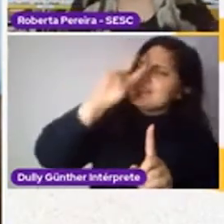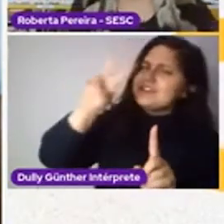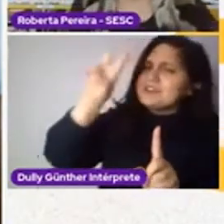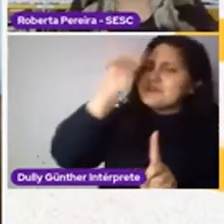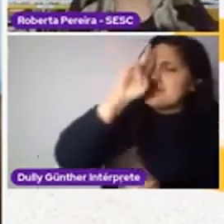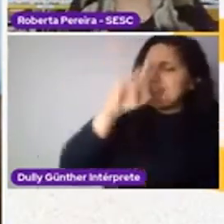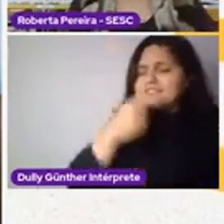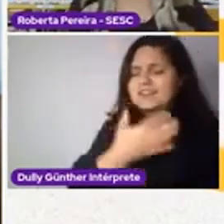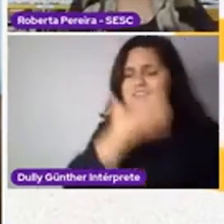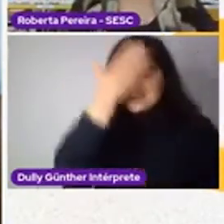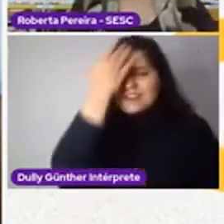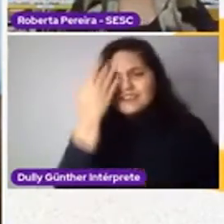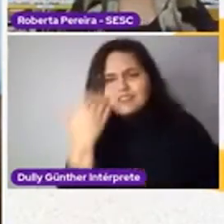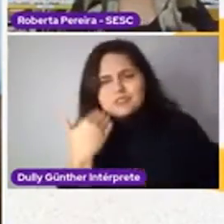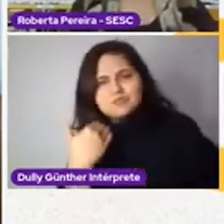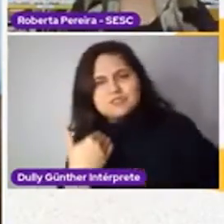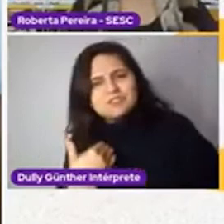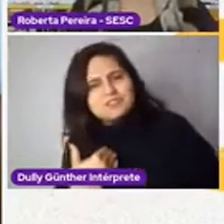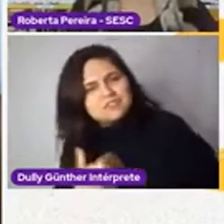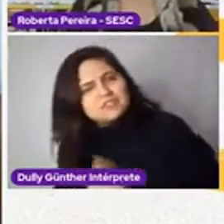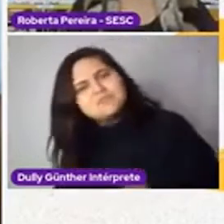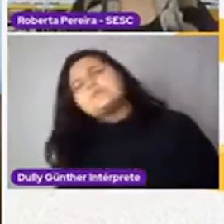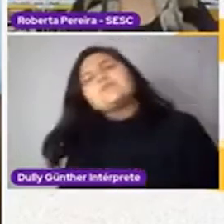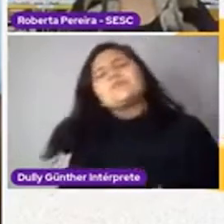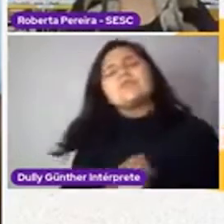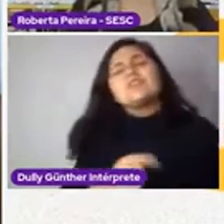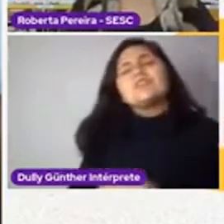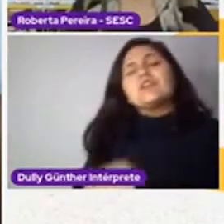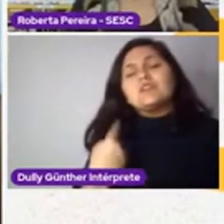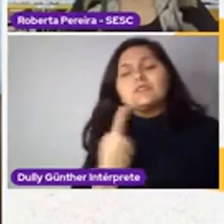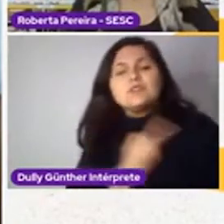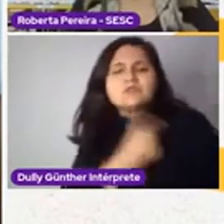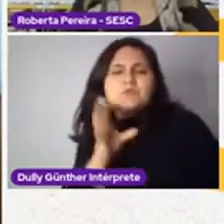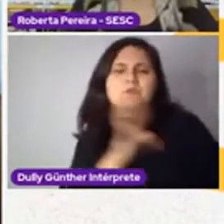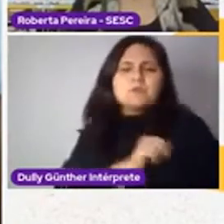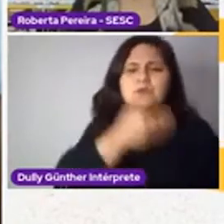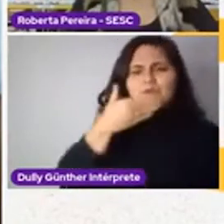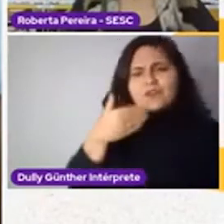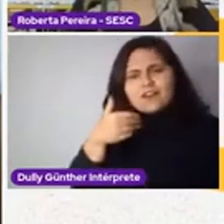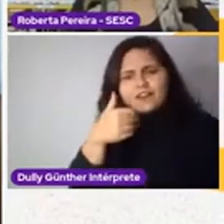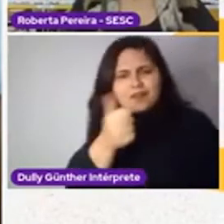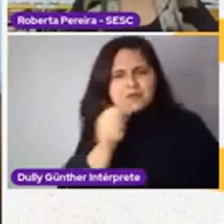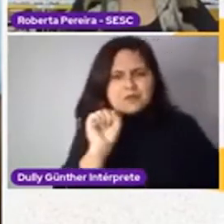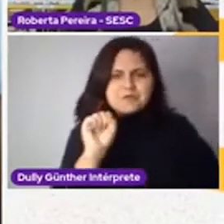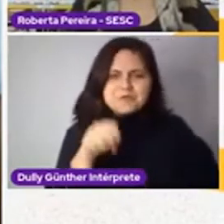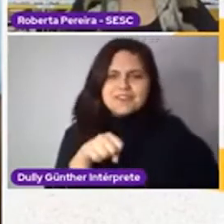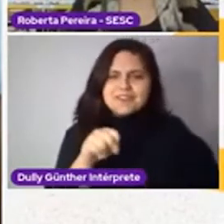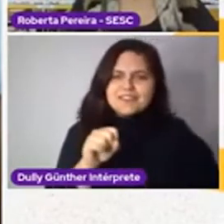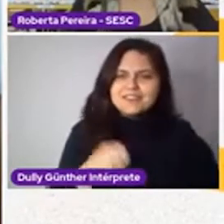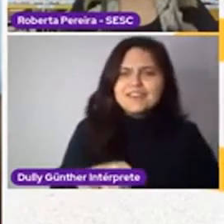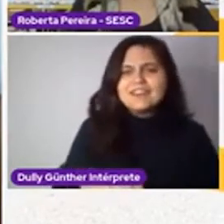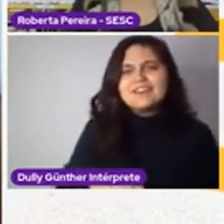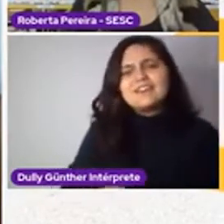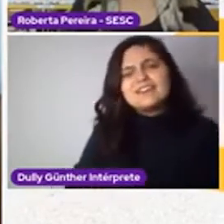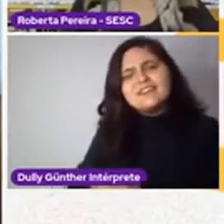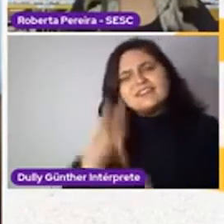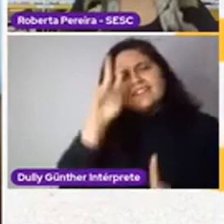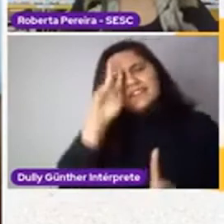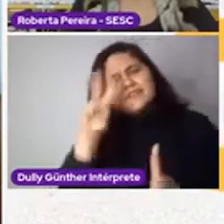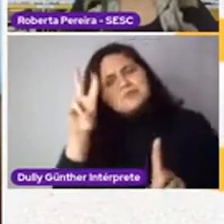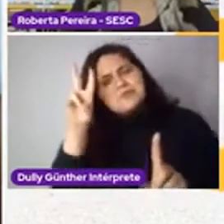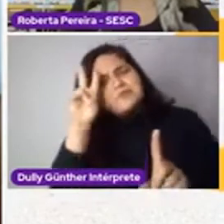você vai lembrar de mim, que o nosso amor valeu a pena.